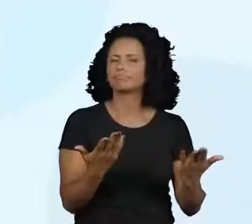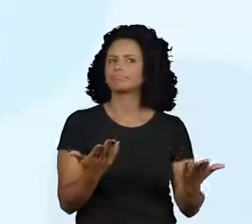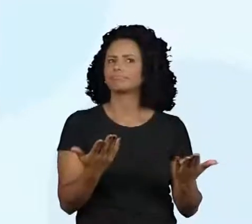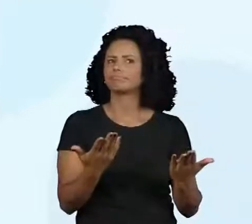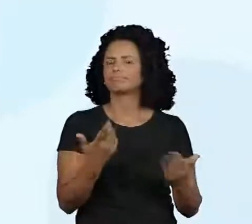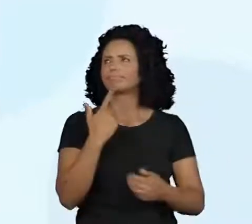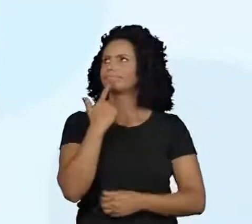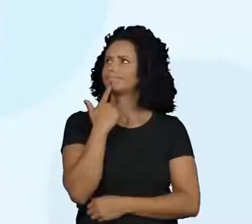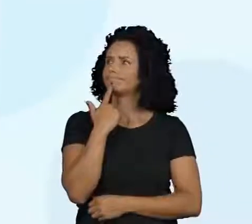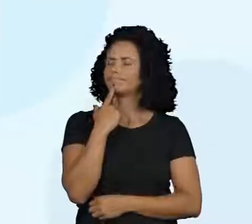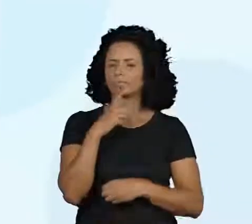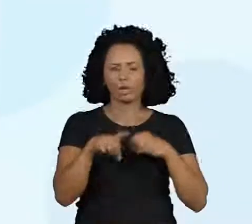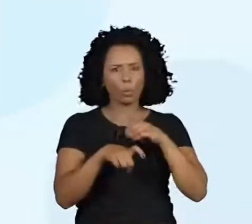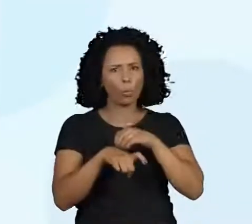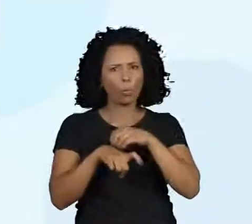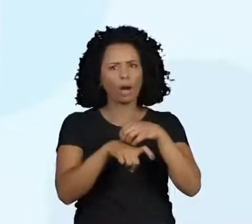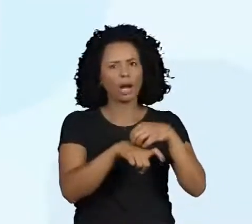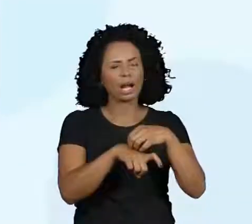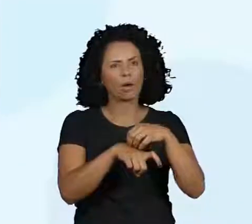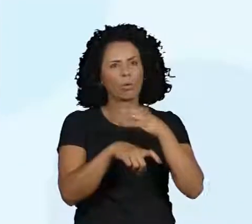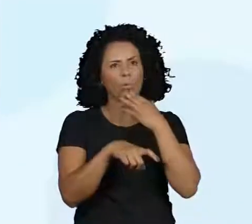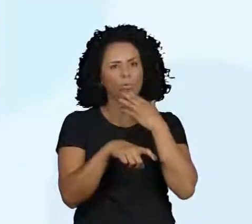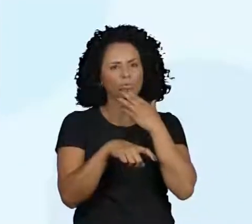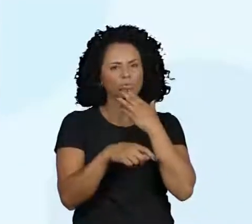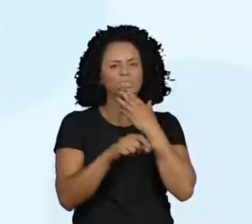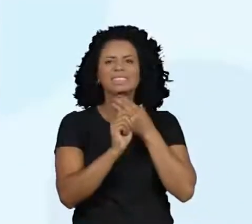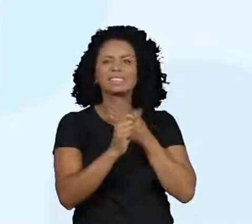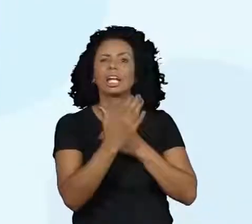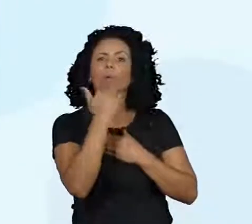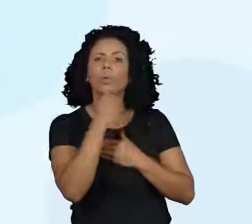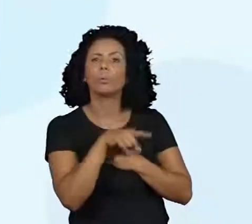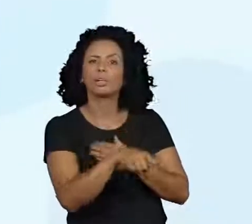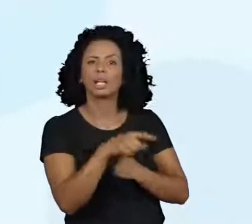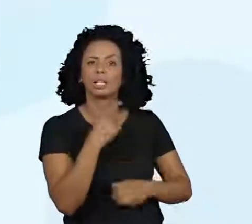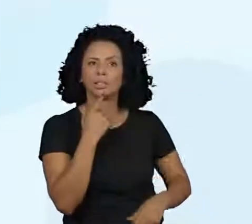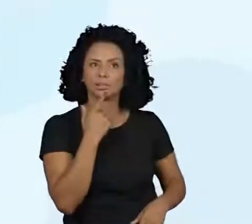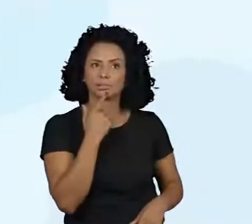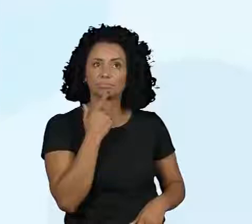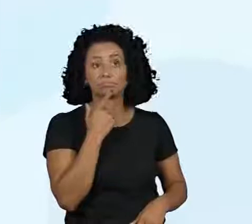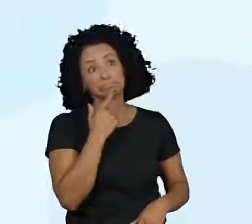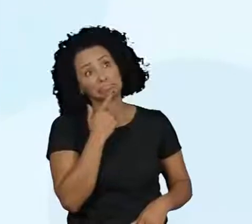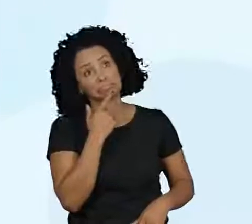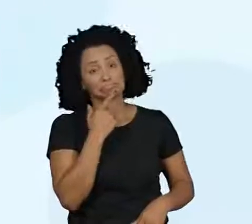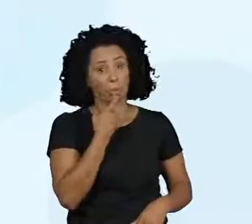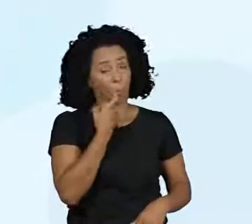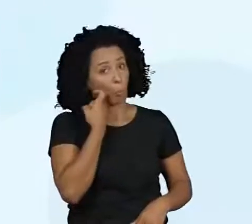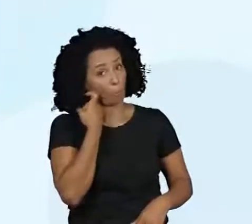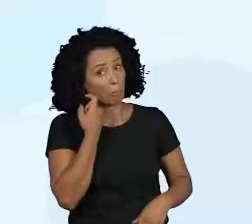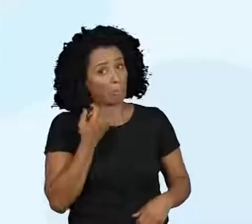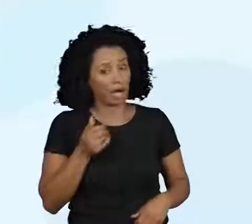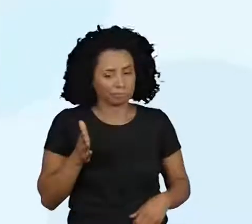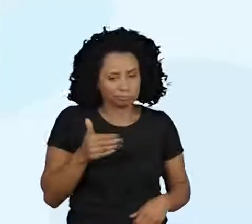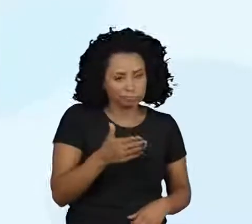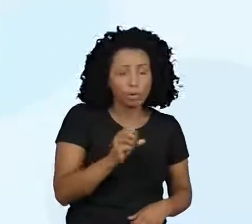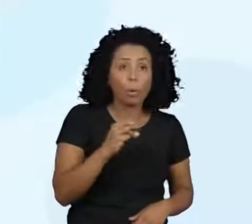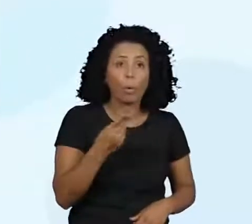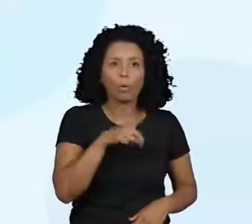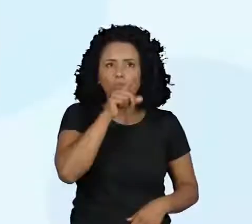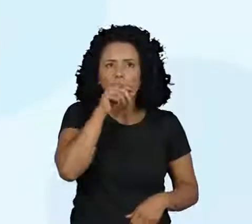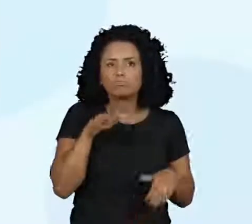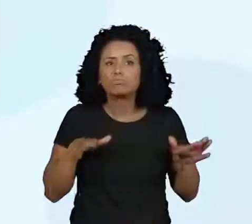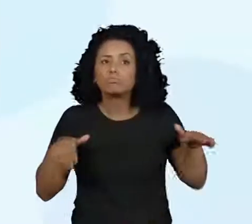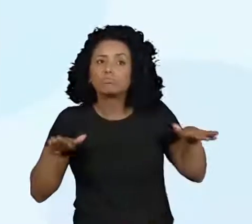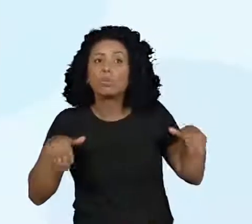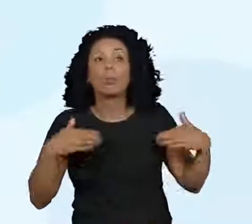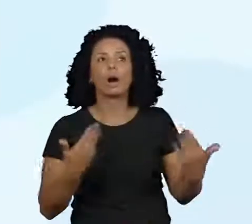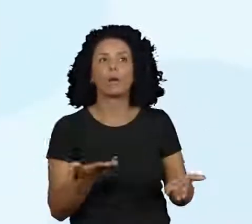Para o peixe ou para a gaivota? Tá? Aí vamos pôr, o caracol serve de alimento para